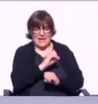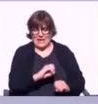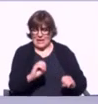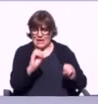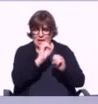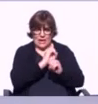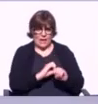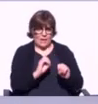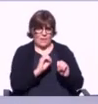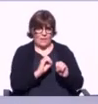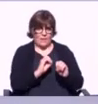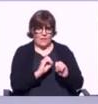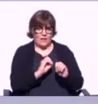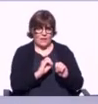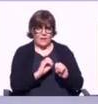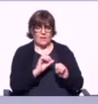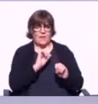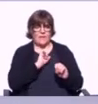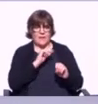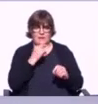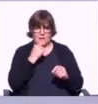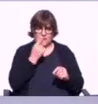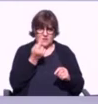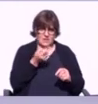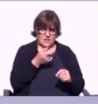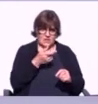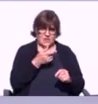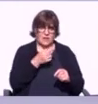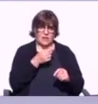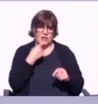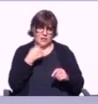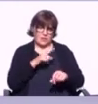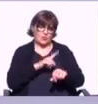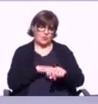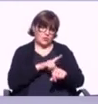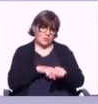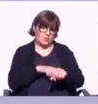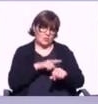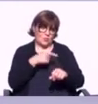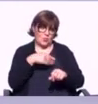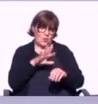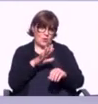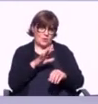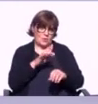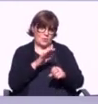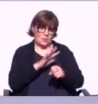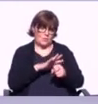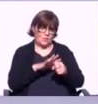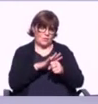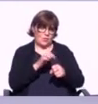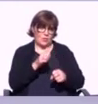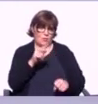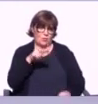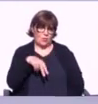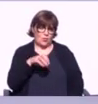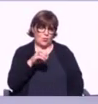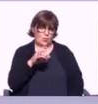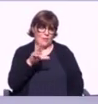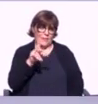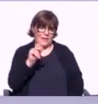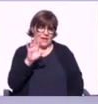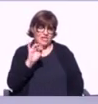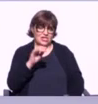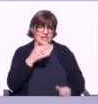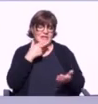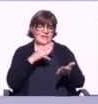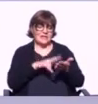nada, quer repudiado, mas ainda temos tempo, porque também, quando foi o caso do Bruno Lage, o Sindicato de